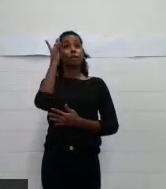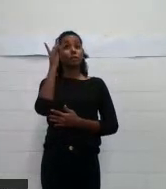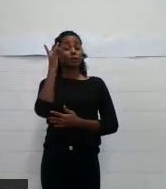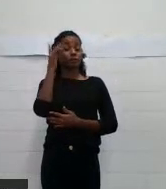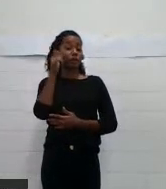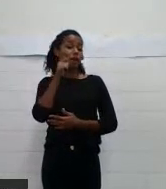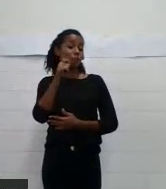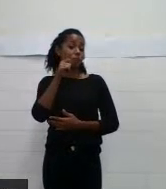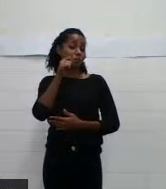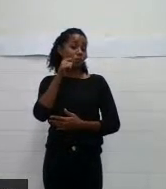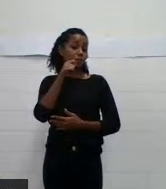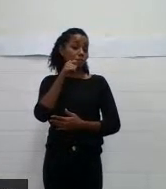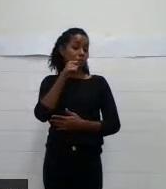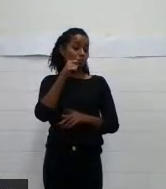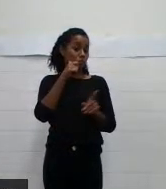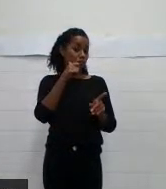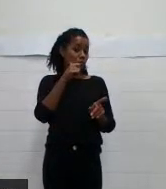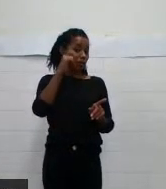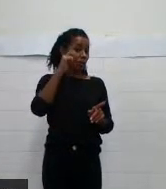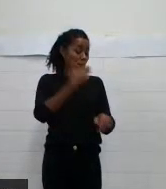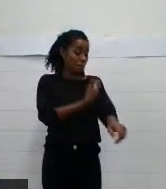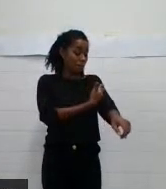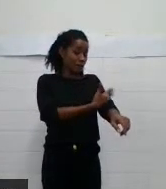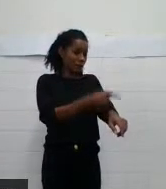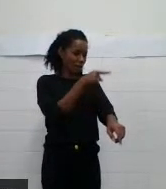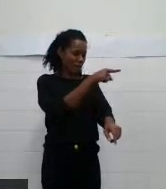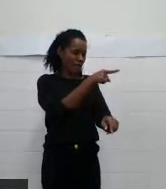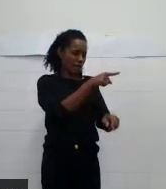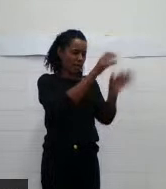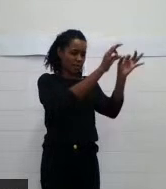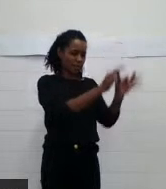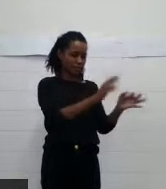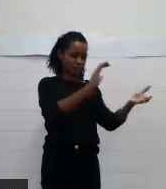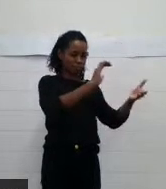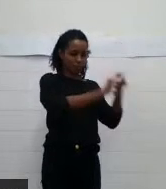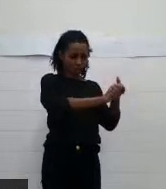mulher branca para casar, né?